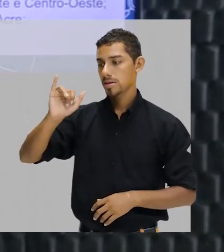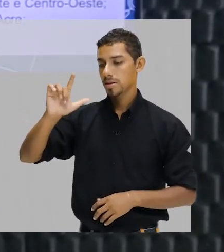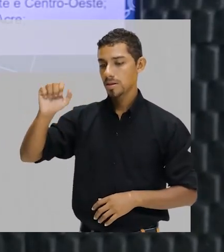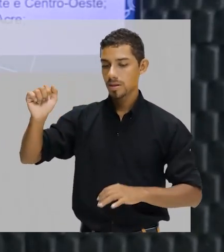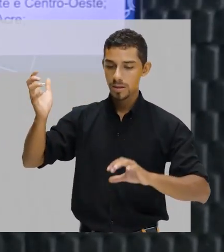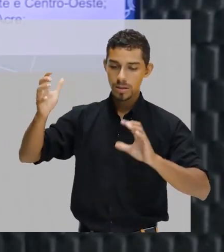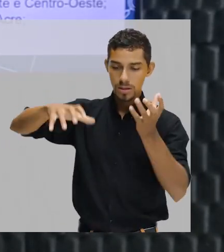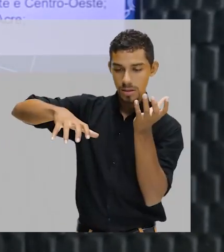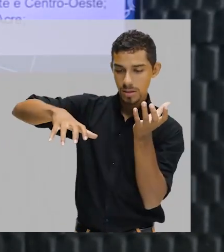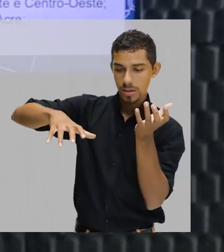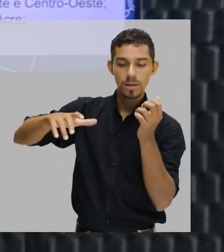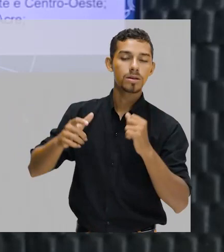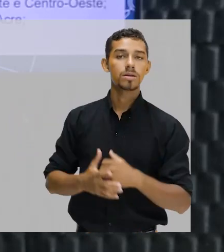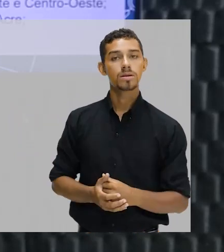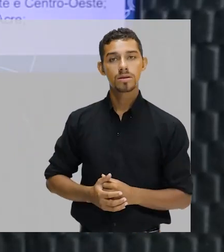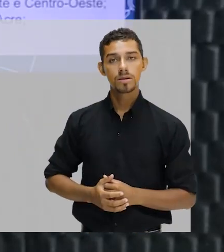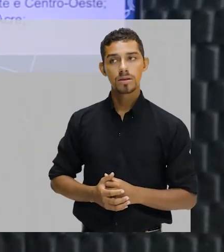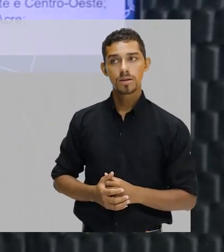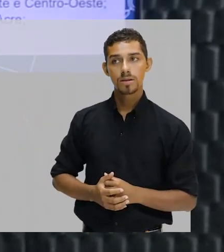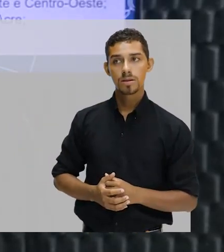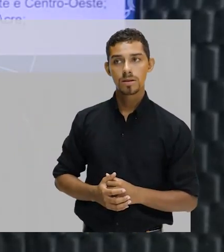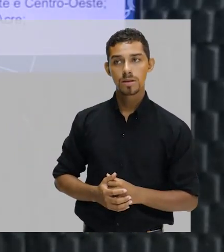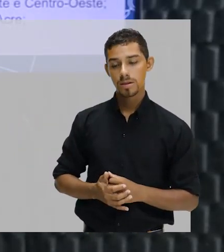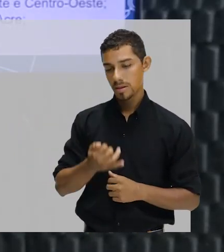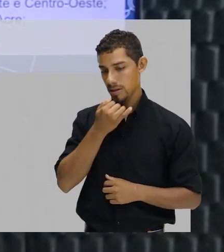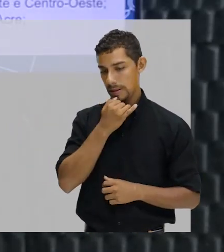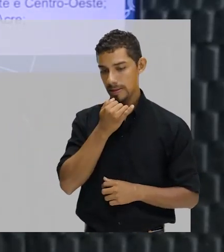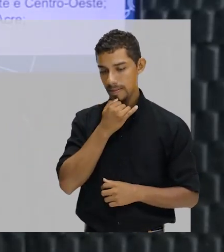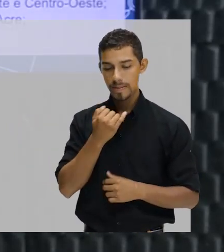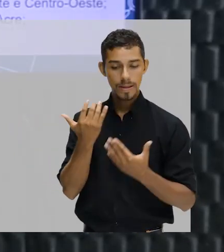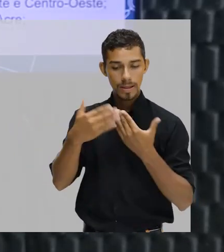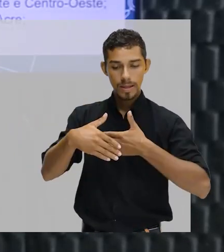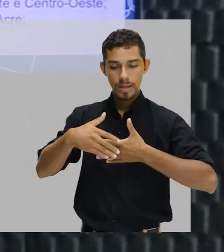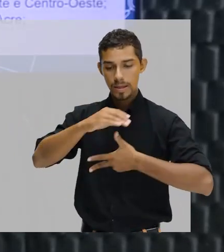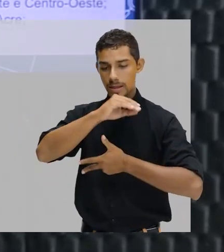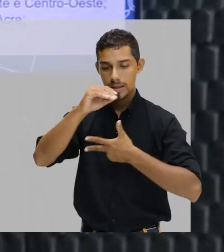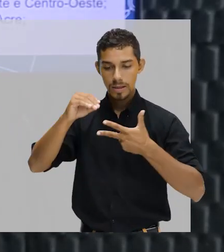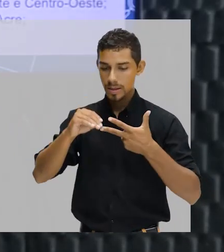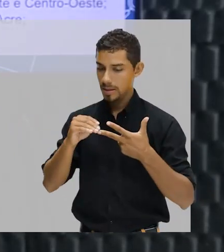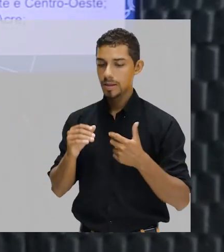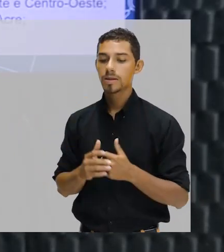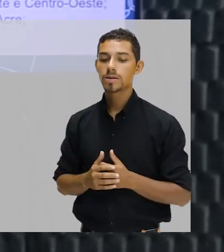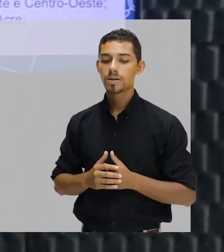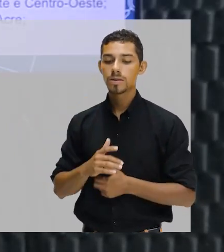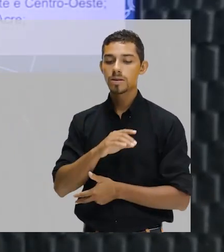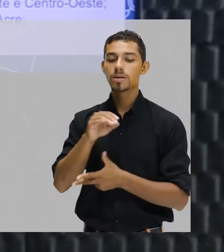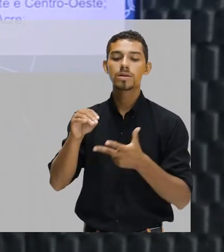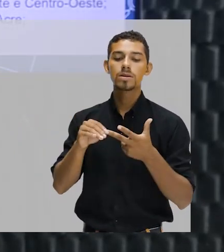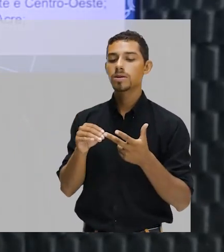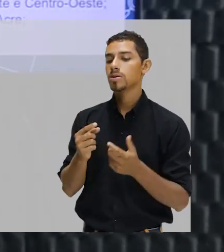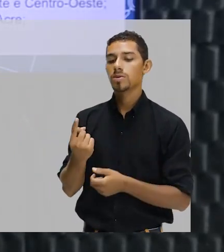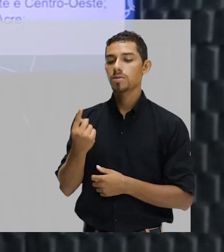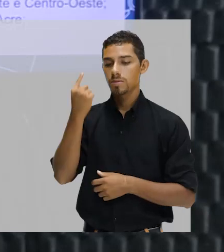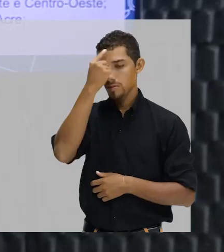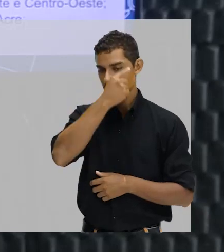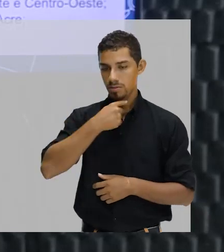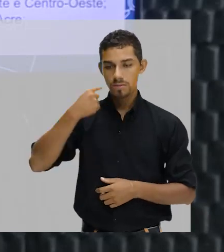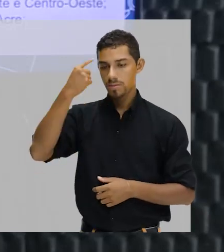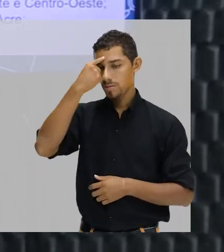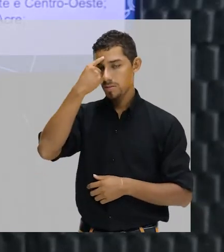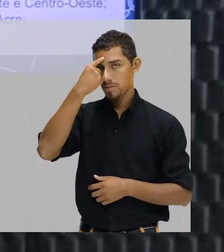são estabelecidos em cima dessa hora. Por exemplo, a prova do Enem. Prova do Enem começa 1 hora da tarde, horário